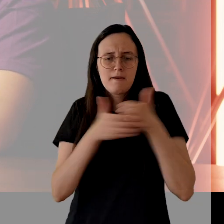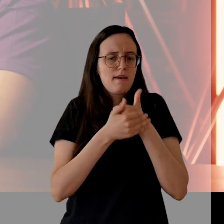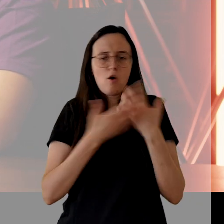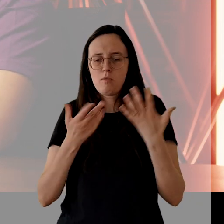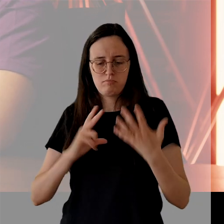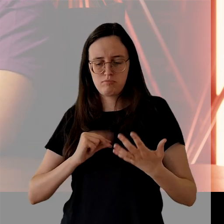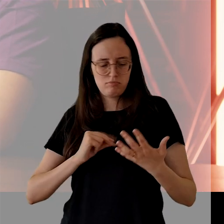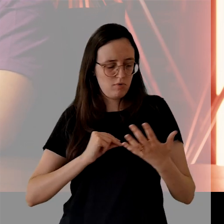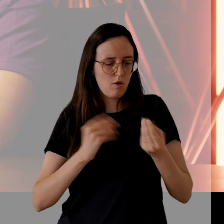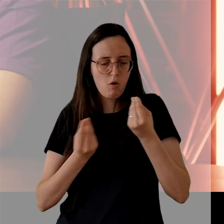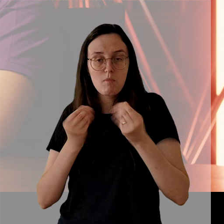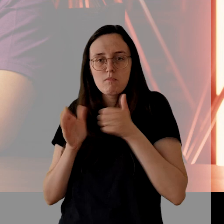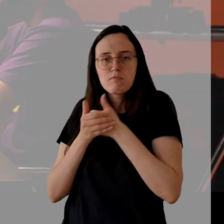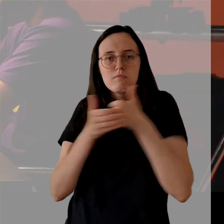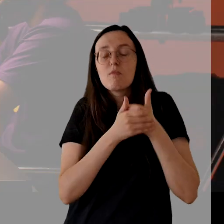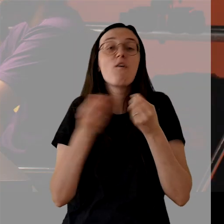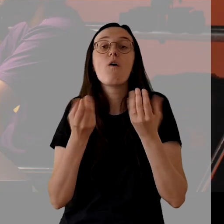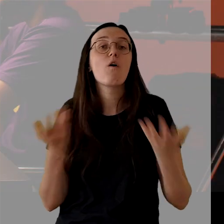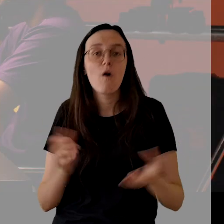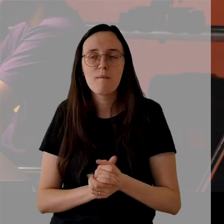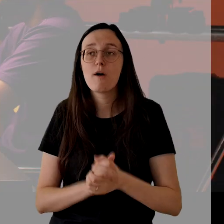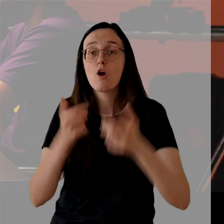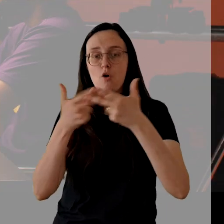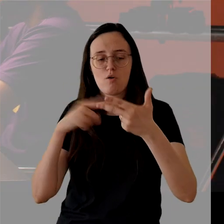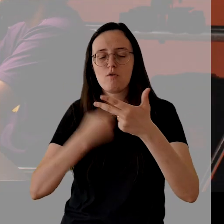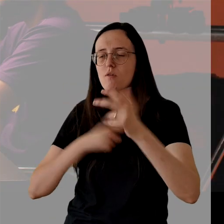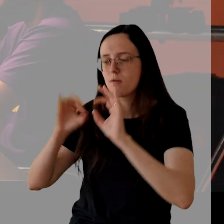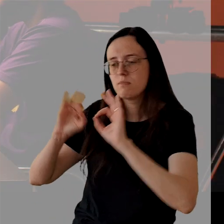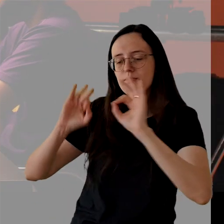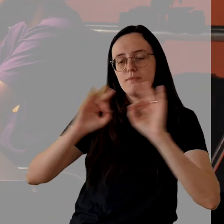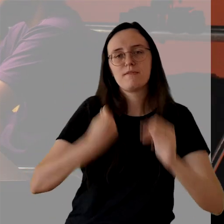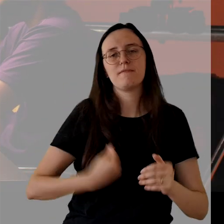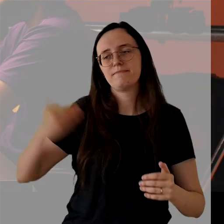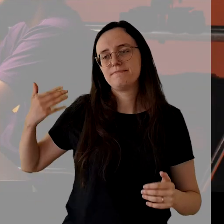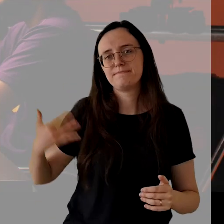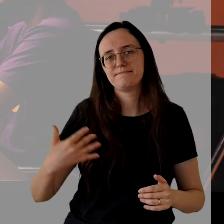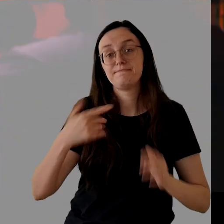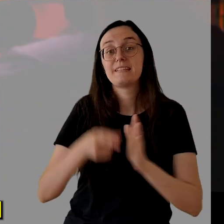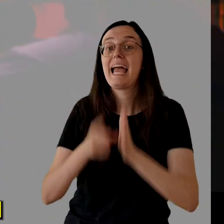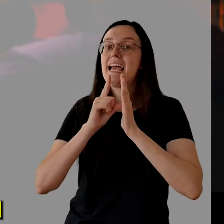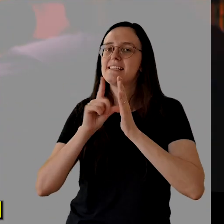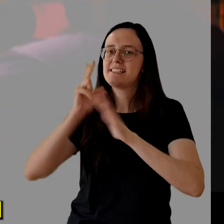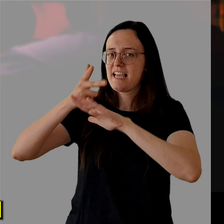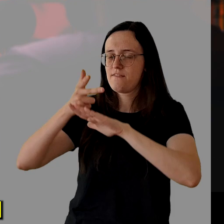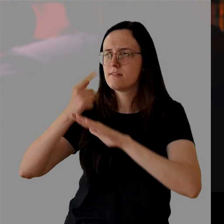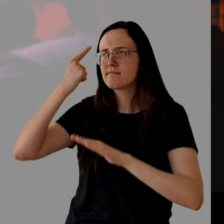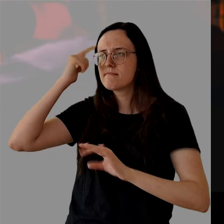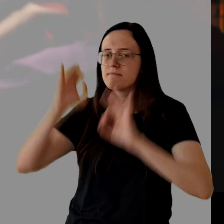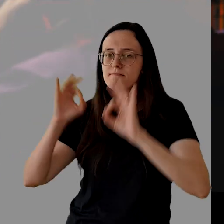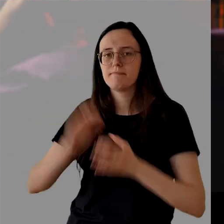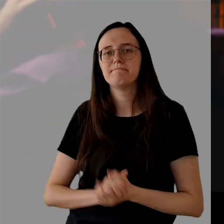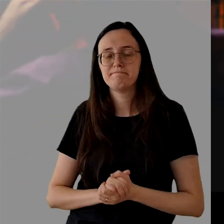pode fazer acontecer, né? Coisa que a gente vai se programando lá na pré. Às vezes pode ter algum material que também faz